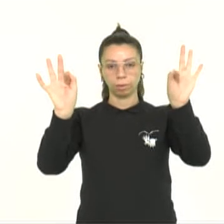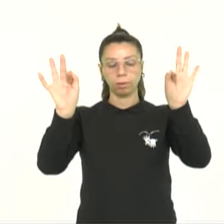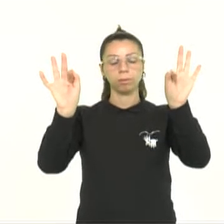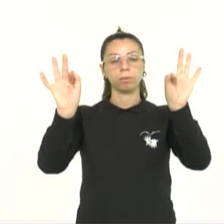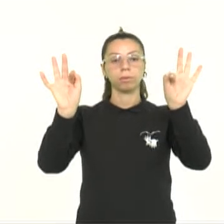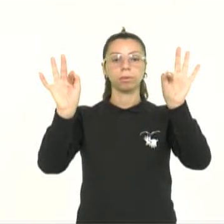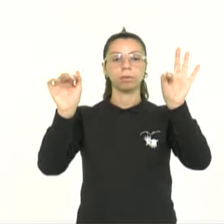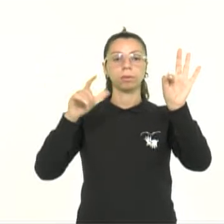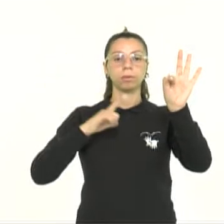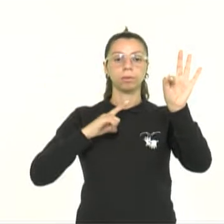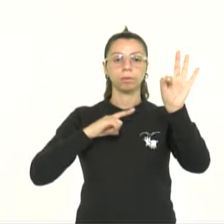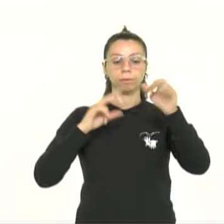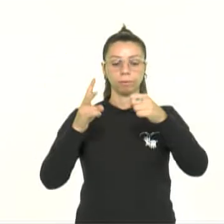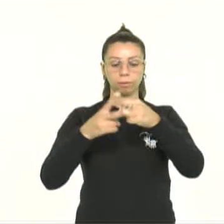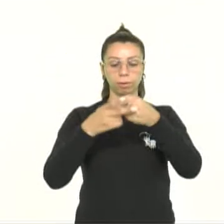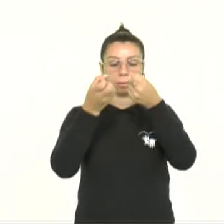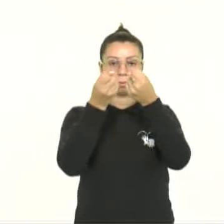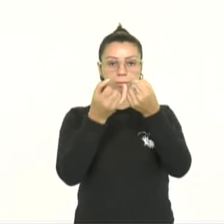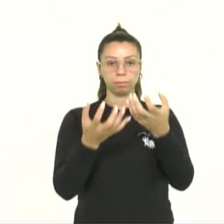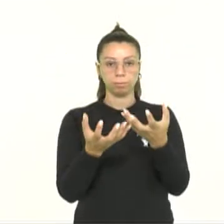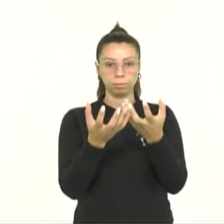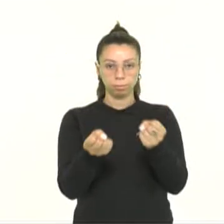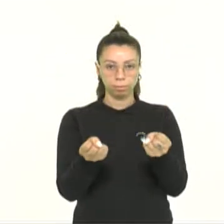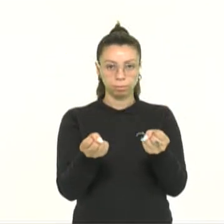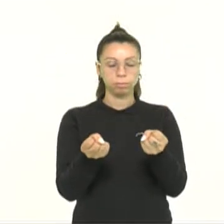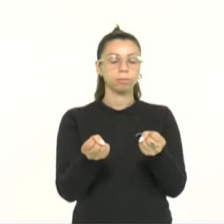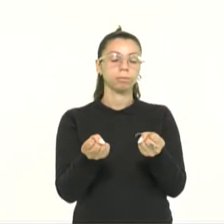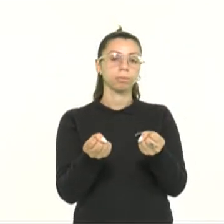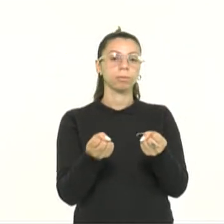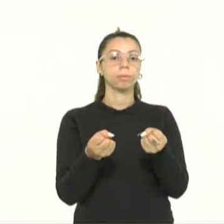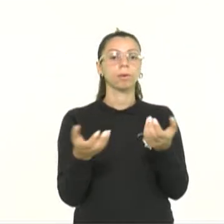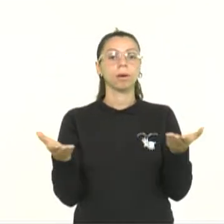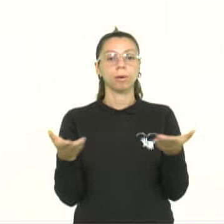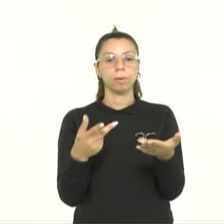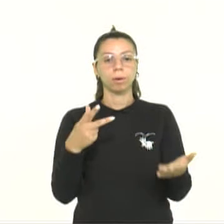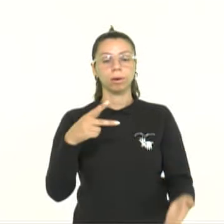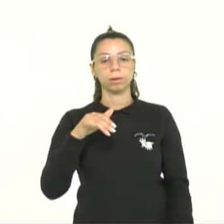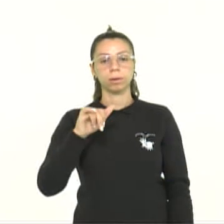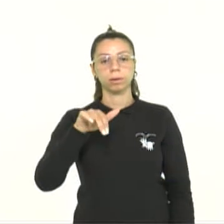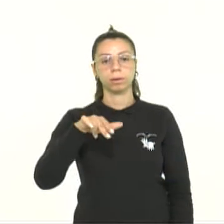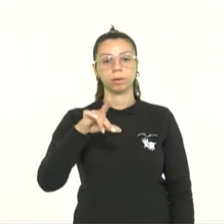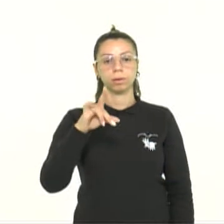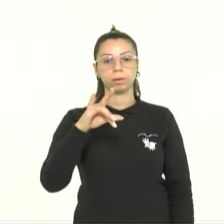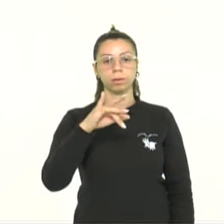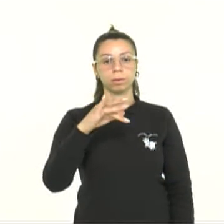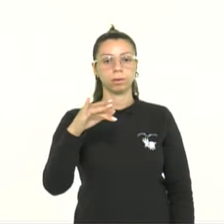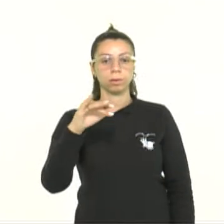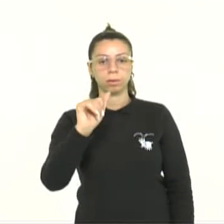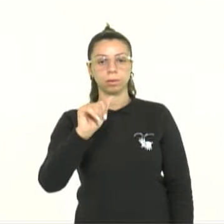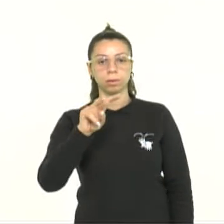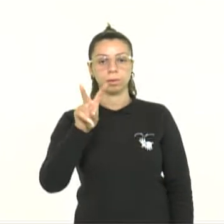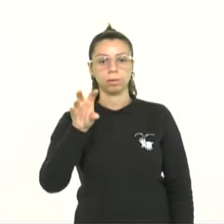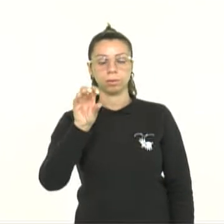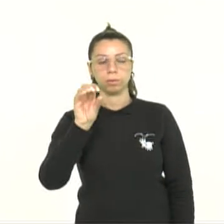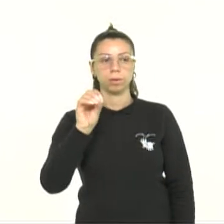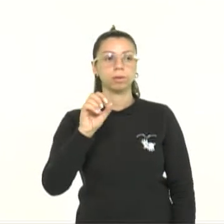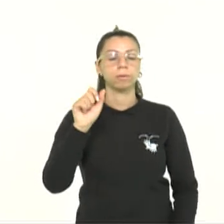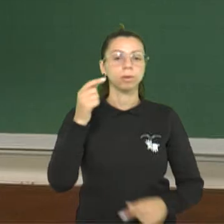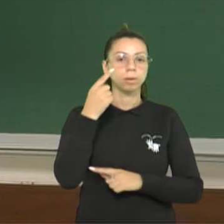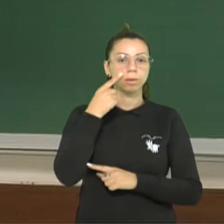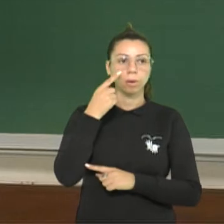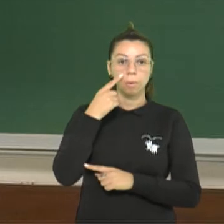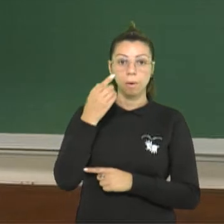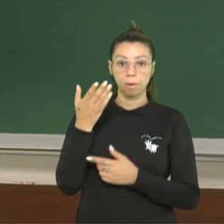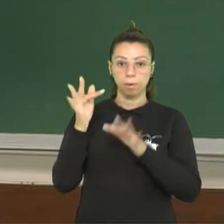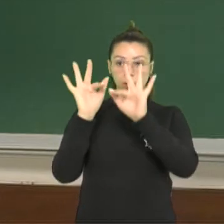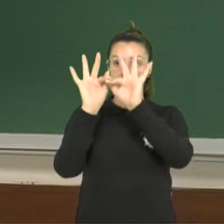verbo aceptar em presente de indicativo. A, io, você vai consultar a tabela e vai ver aqui.